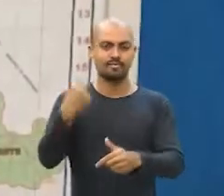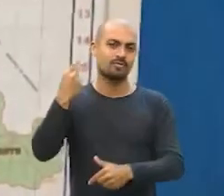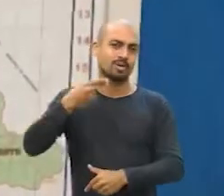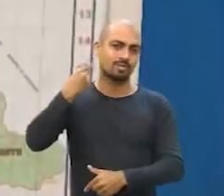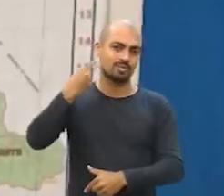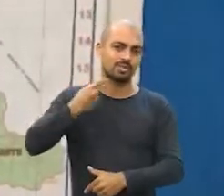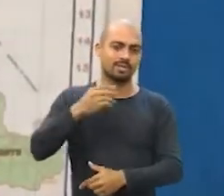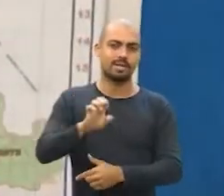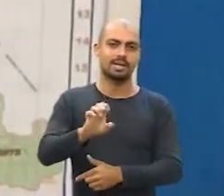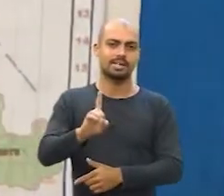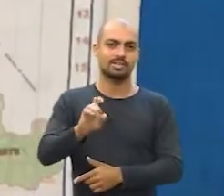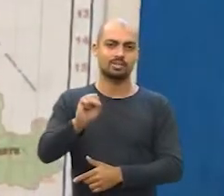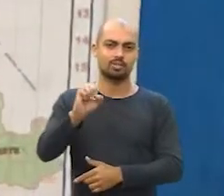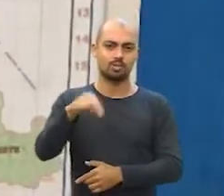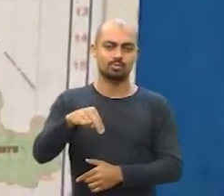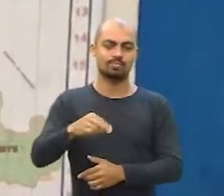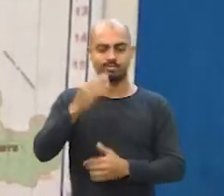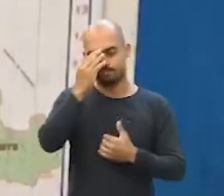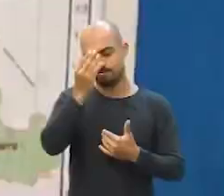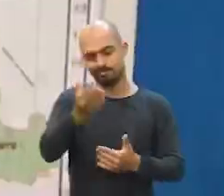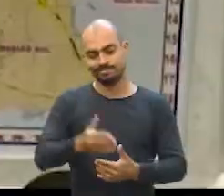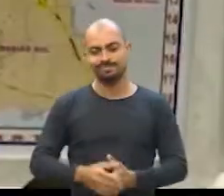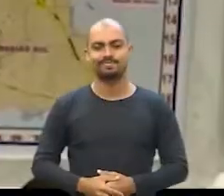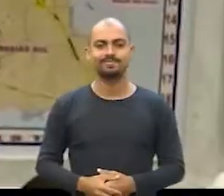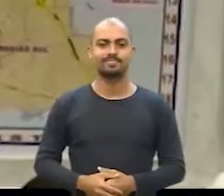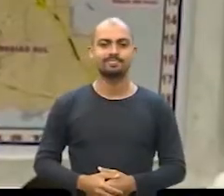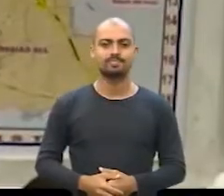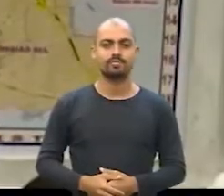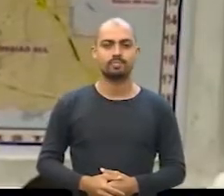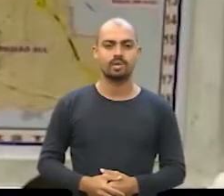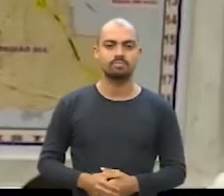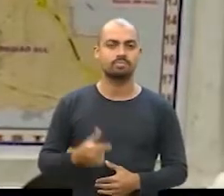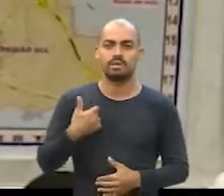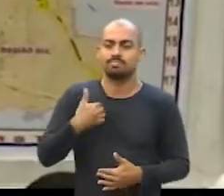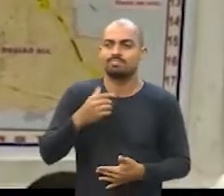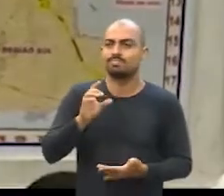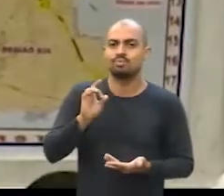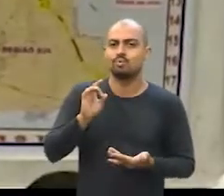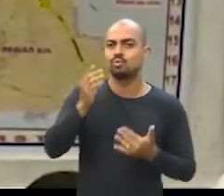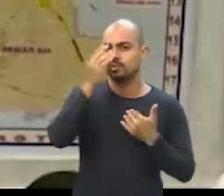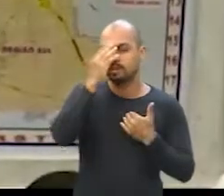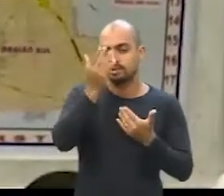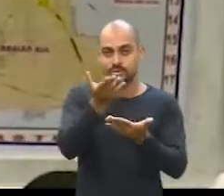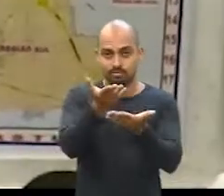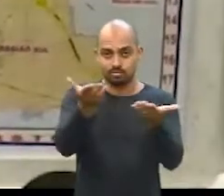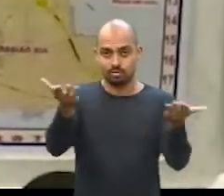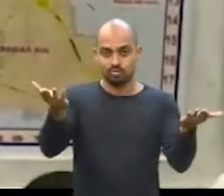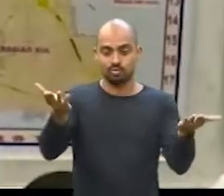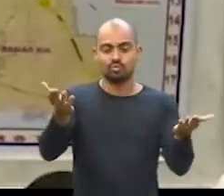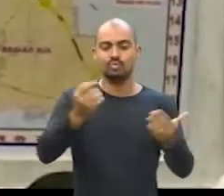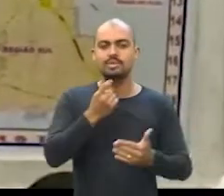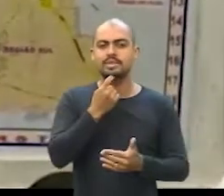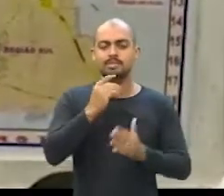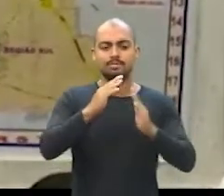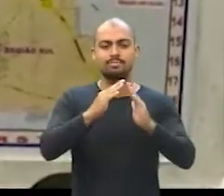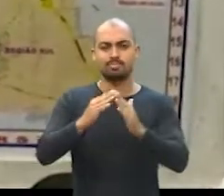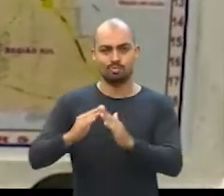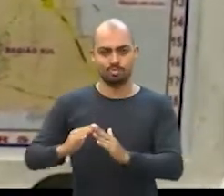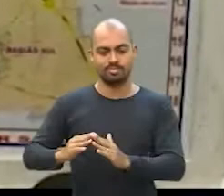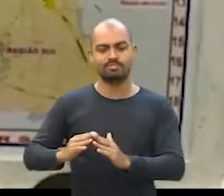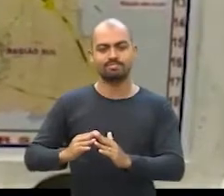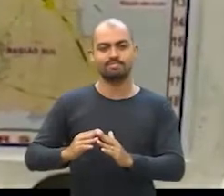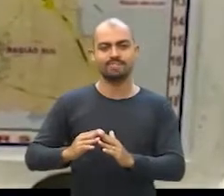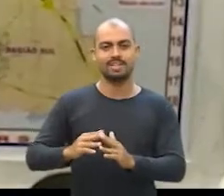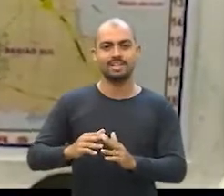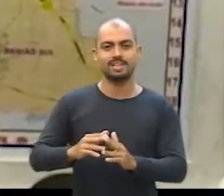desse vereador Edson Ribeiro. Muito obrigado. Eu só tenho a agradecer a todos os munícipes aqui da cidade de Campinas que